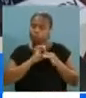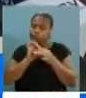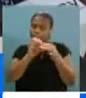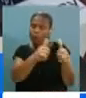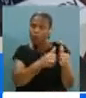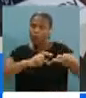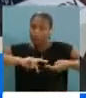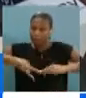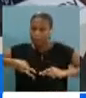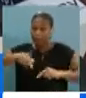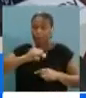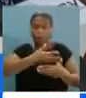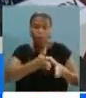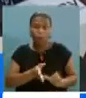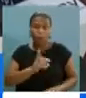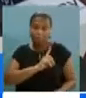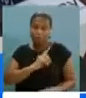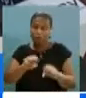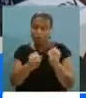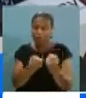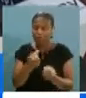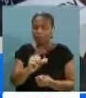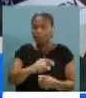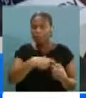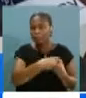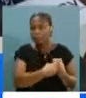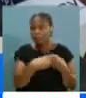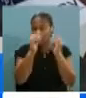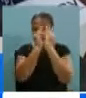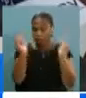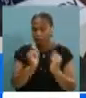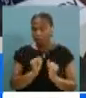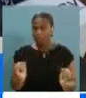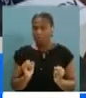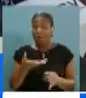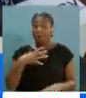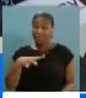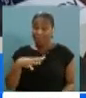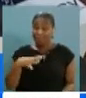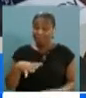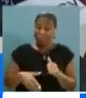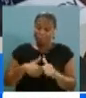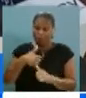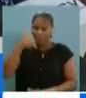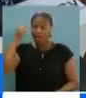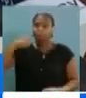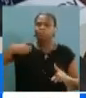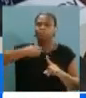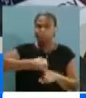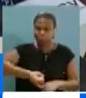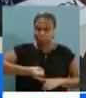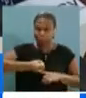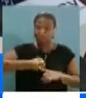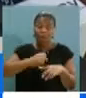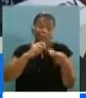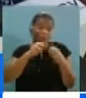câmaras municipais, setor privado, sociedade civil e parceiros internacionais, pretende vencer os desafios